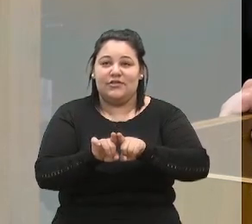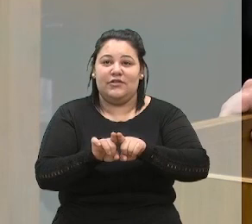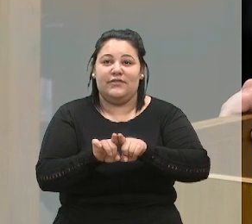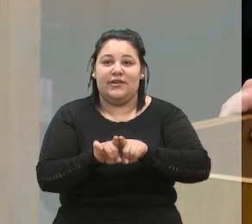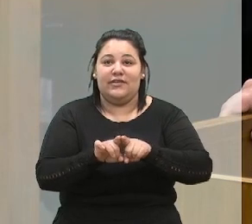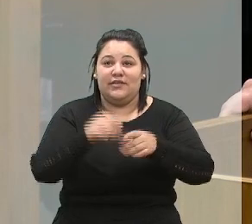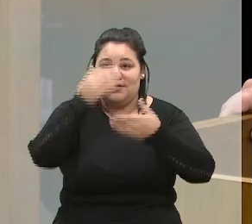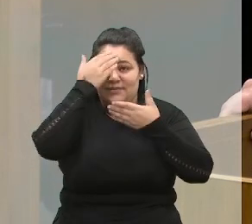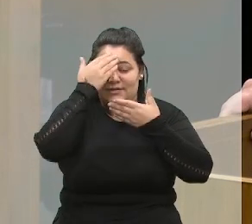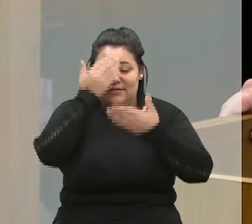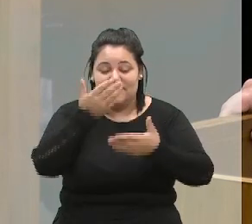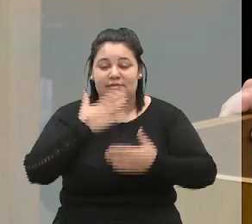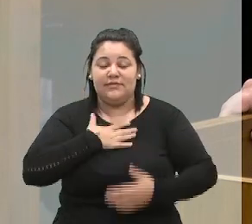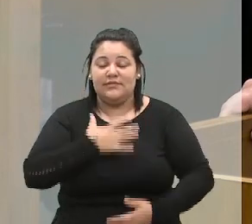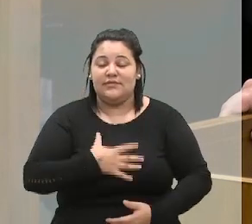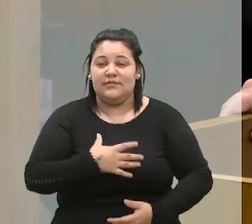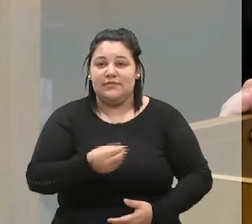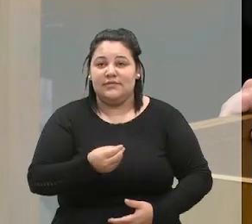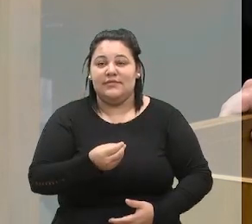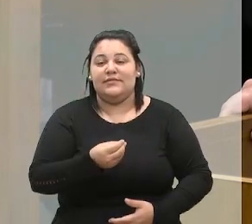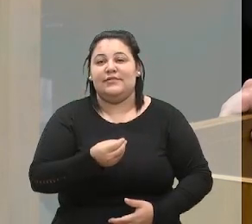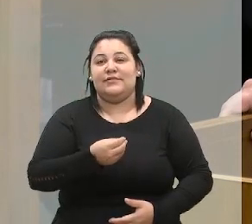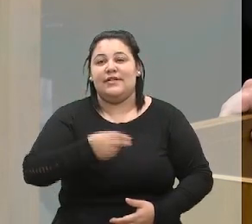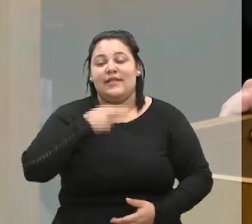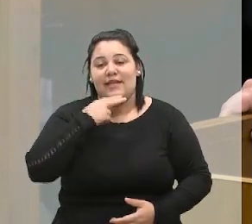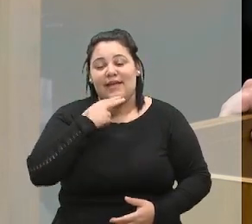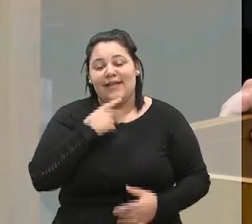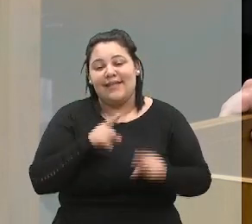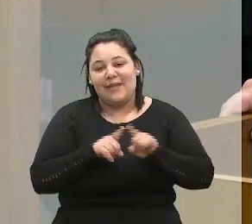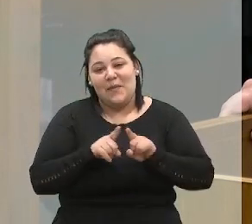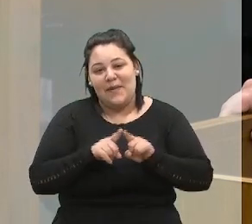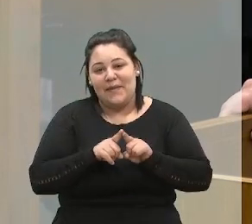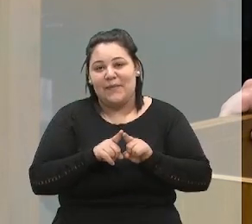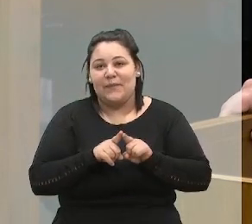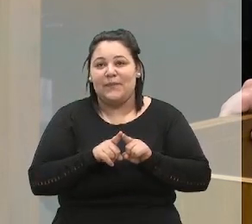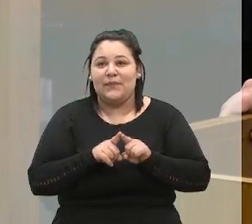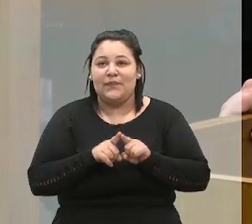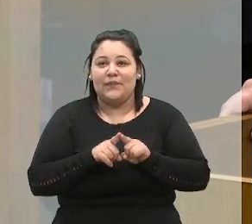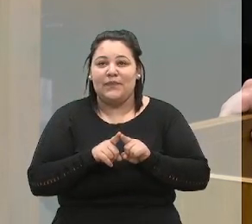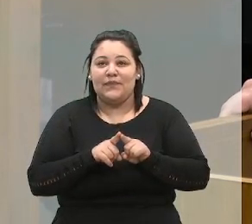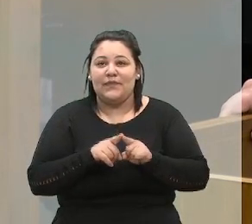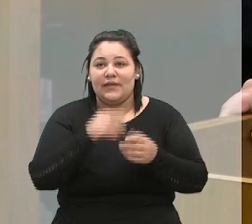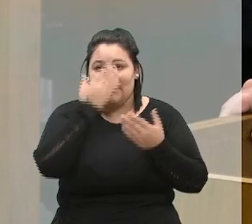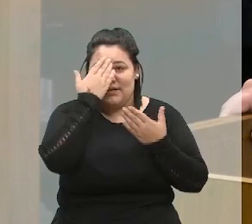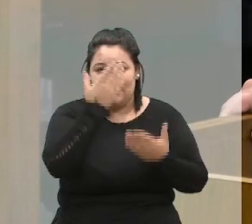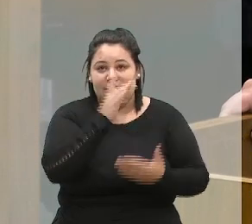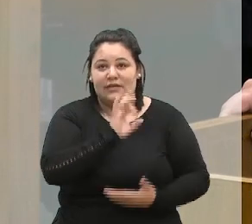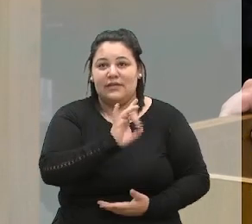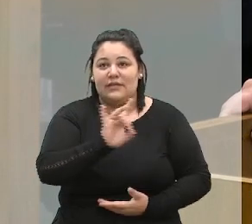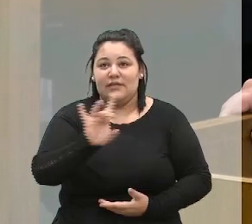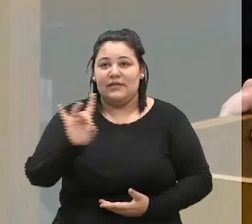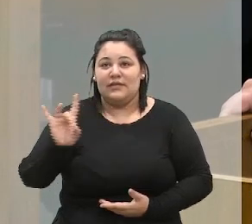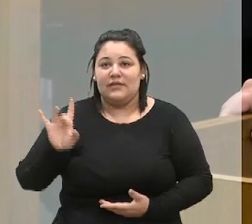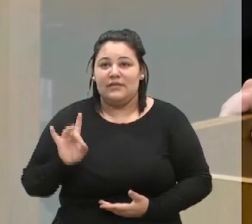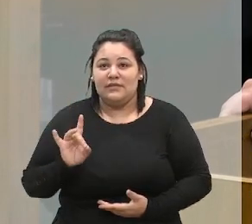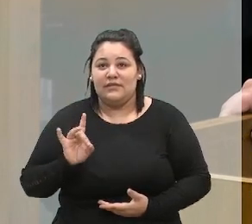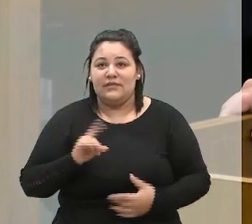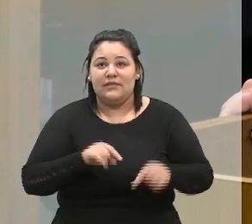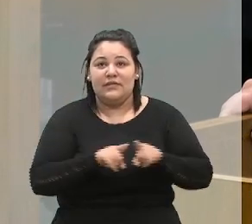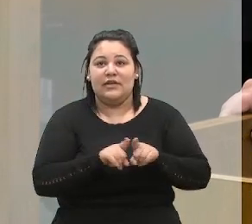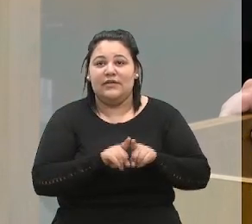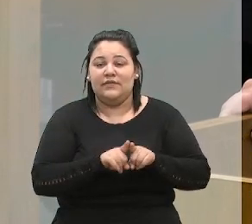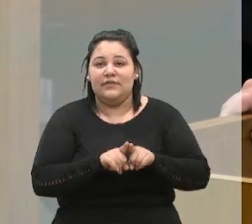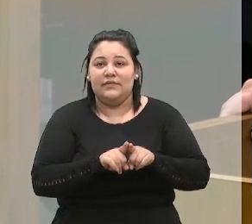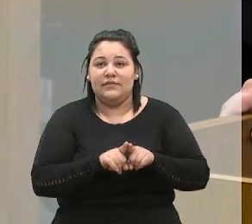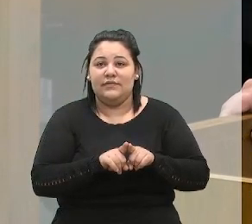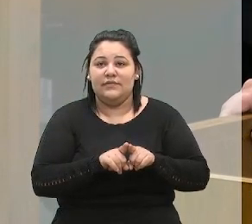meus filhos, minha netinha, agradecer cada um de vocês que muitos